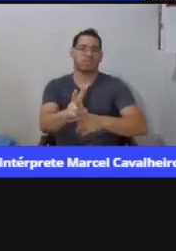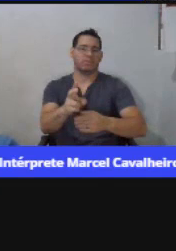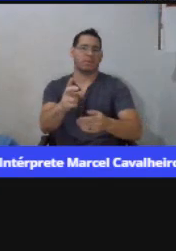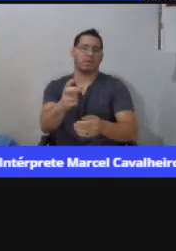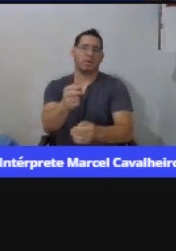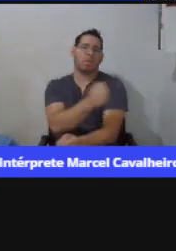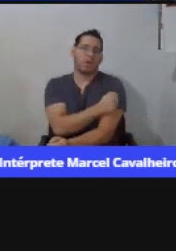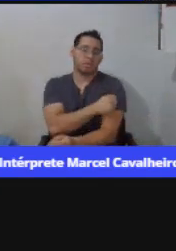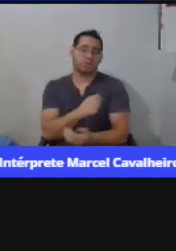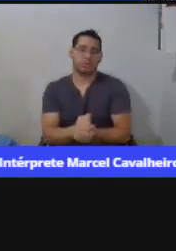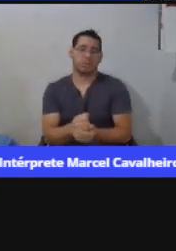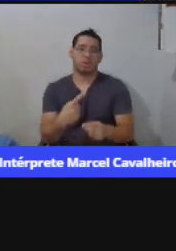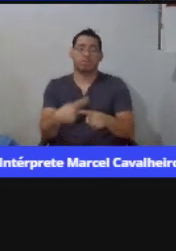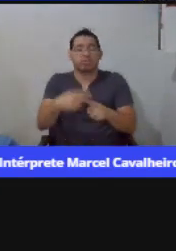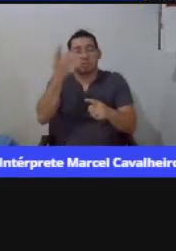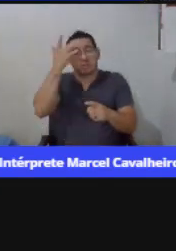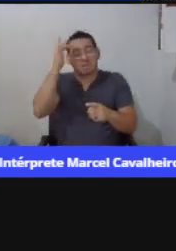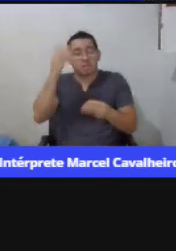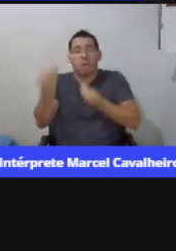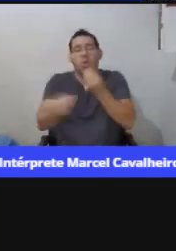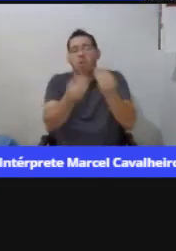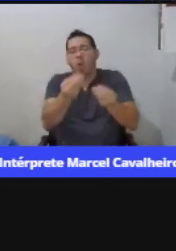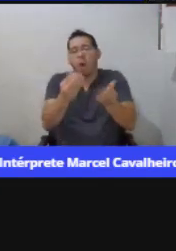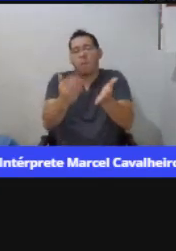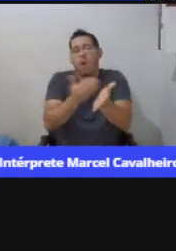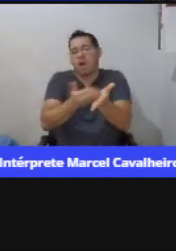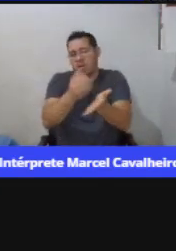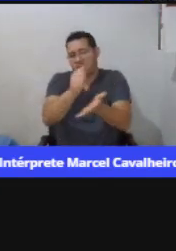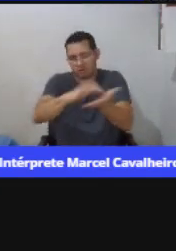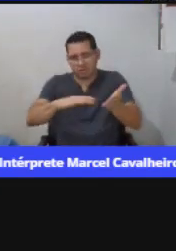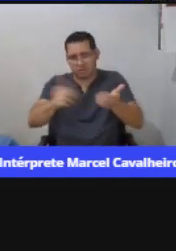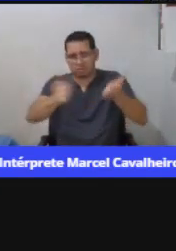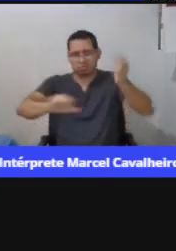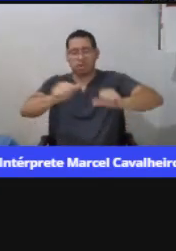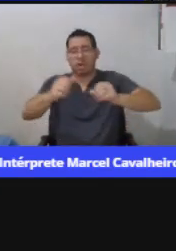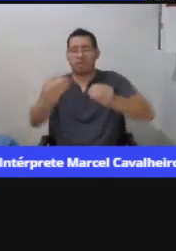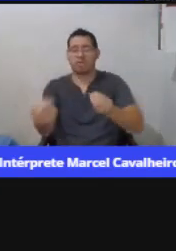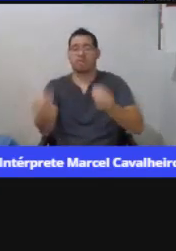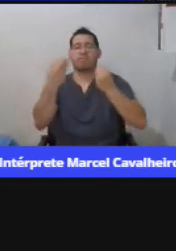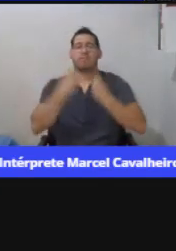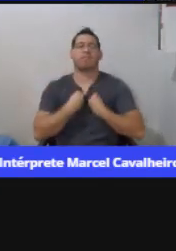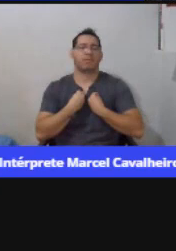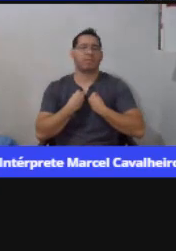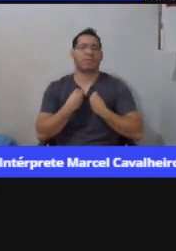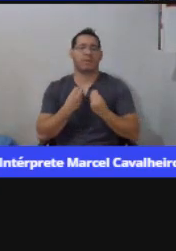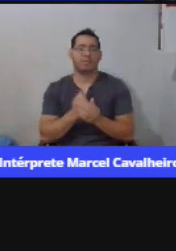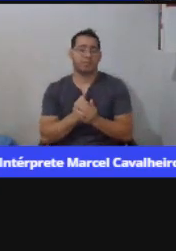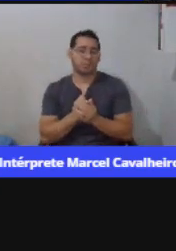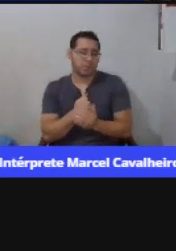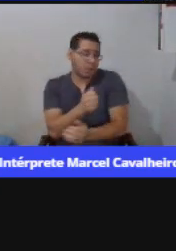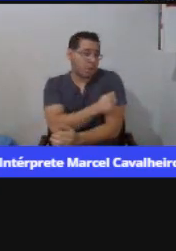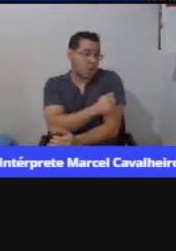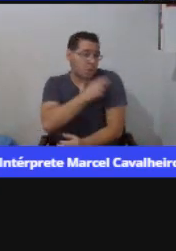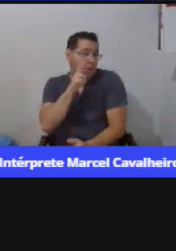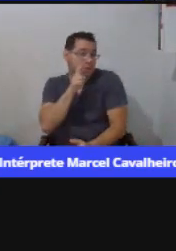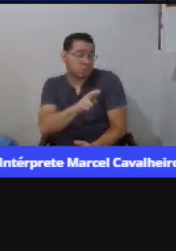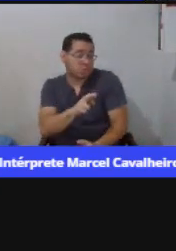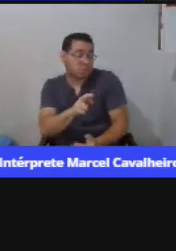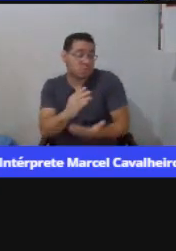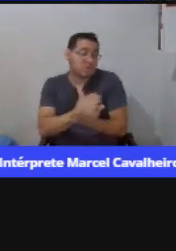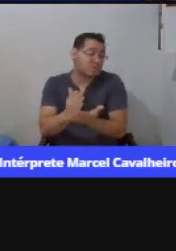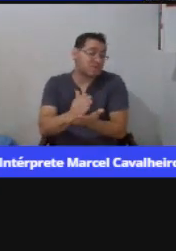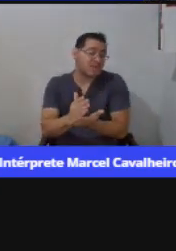esses cadernos, essas atividades diagnósticas. Será que foi o aluno que fez? Né? Será que teve ajuda de